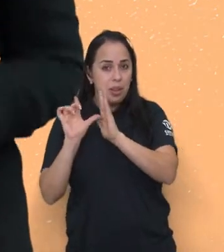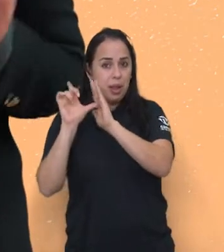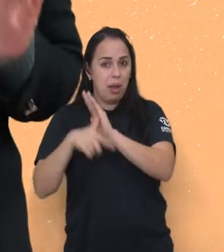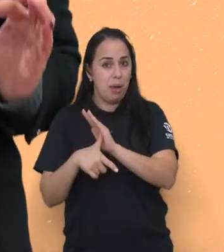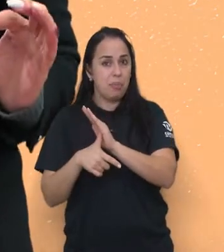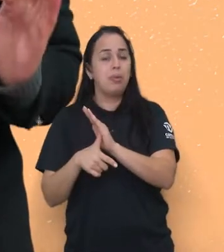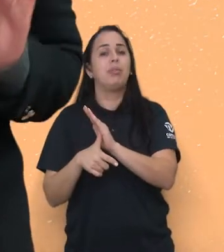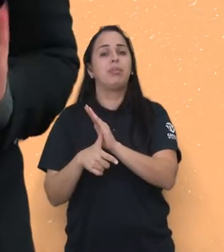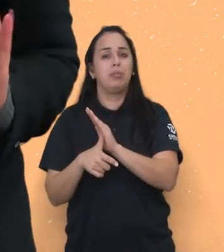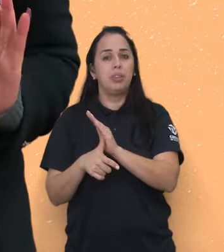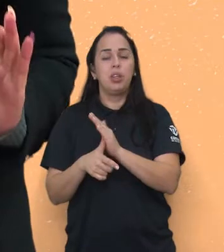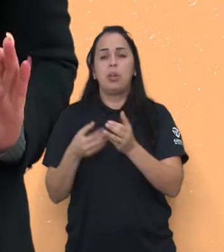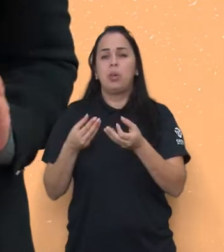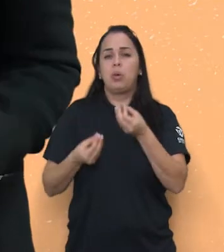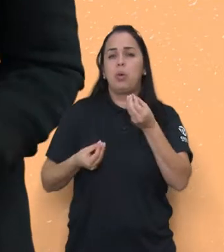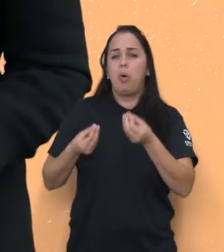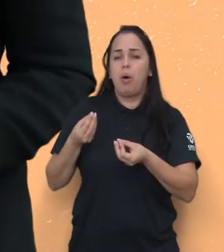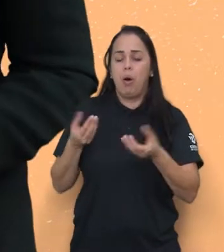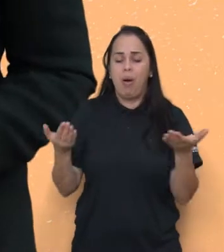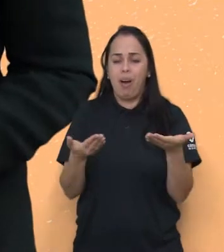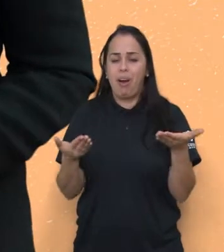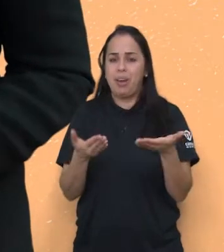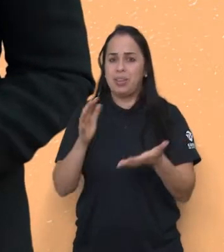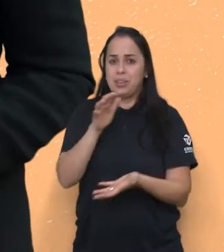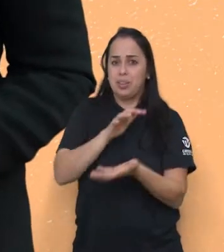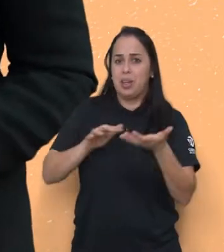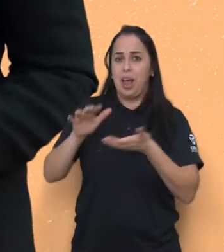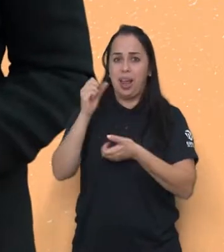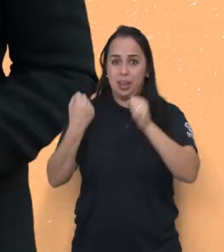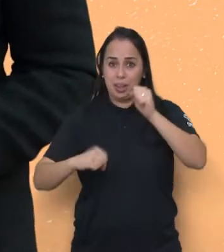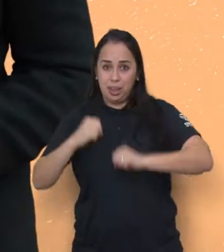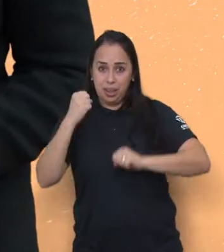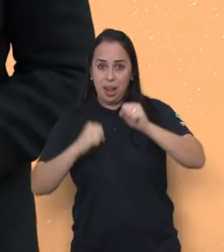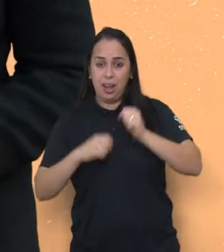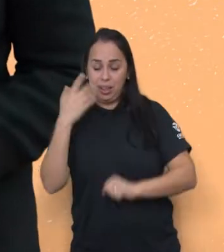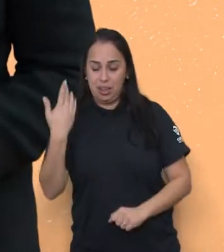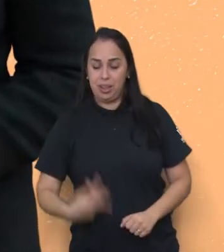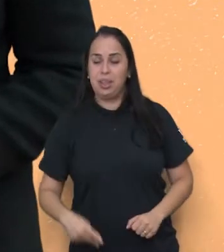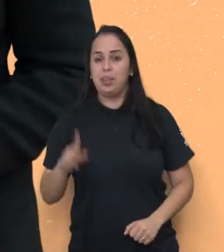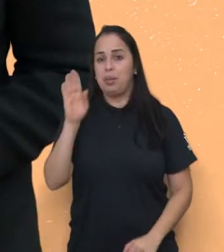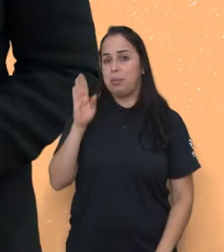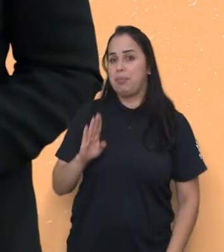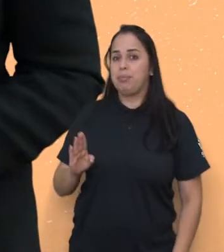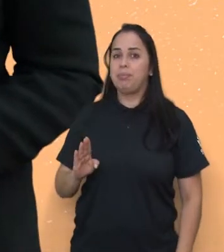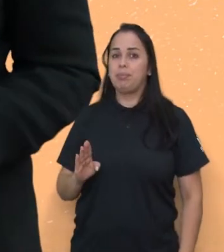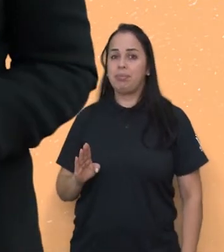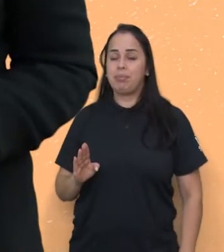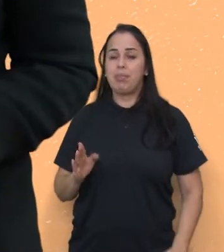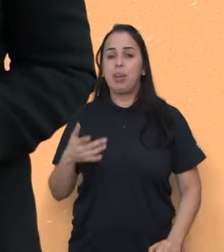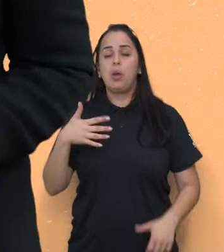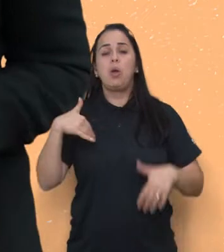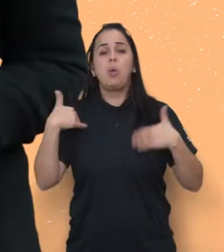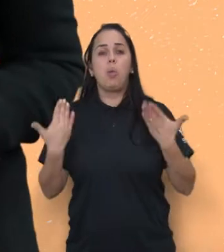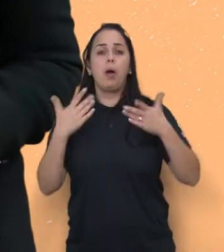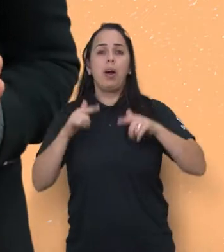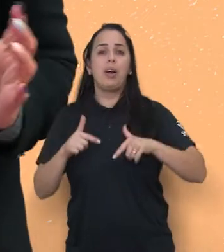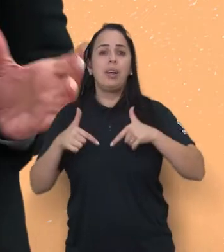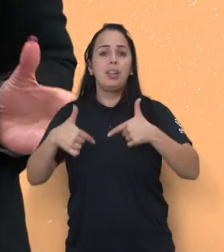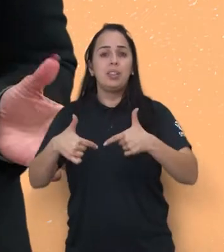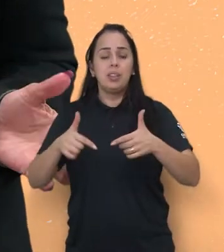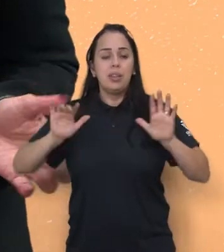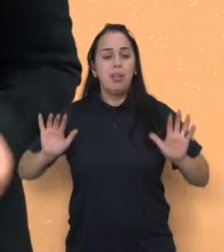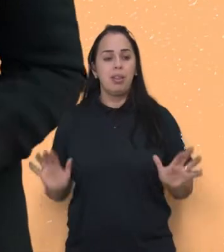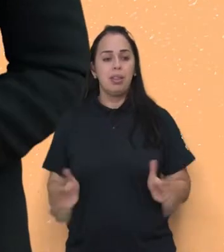como descobrir qual o cenário atual da quarta Revolução Industrial no Brasil e quais são as ações que